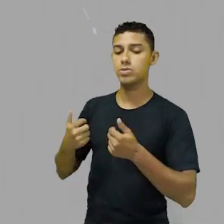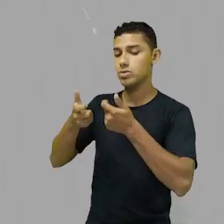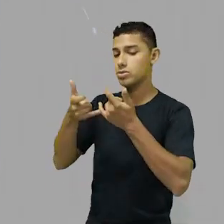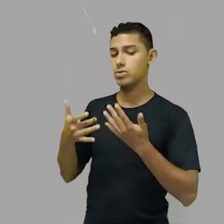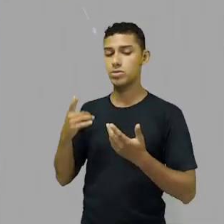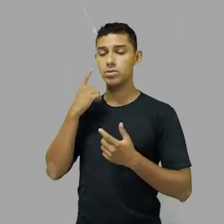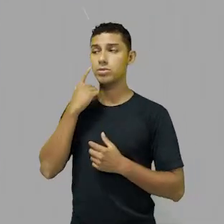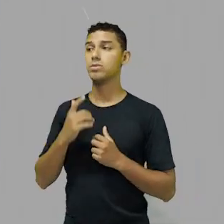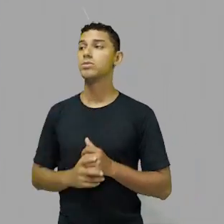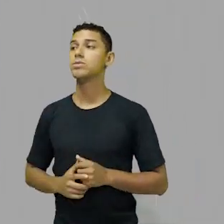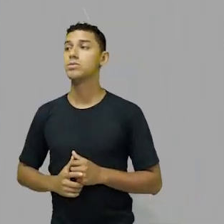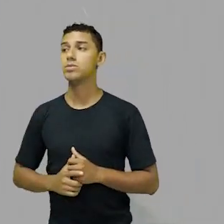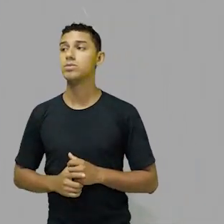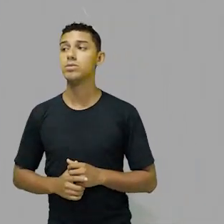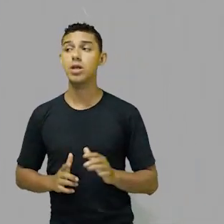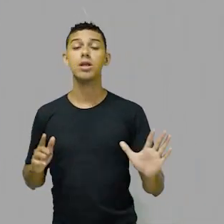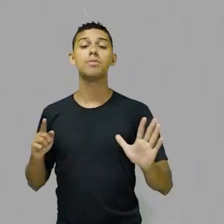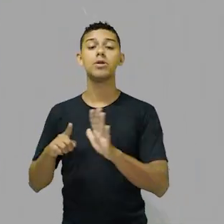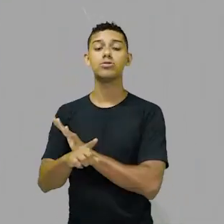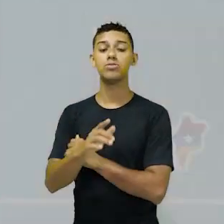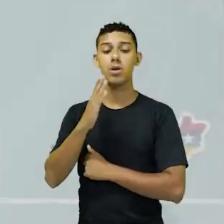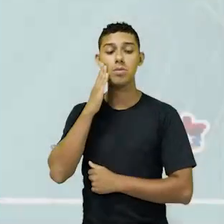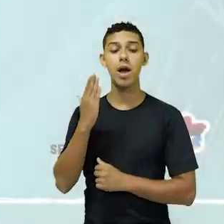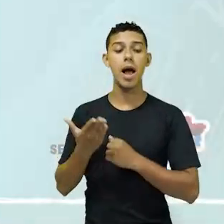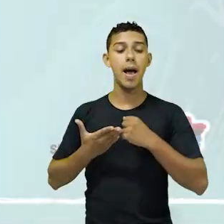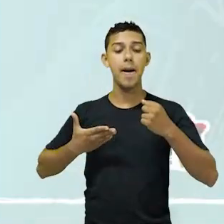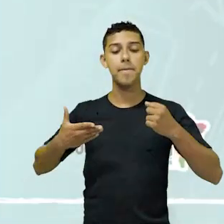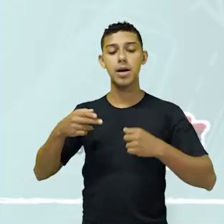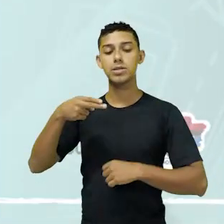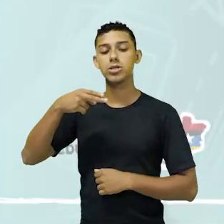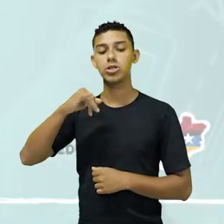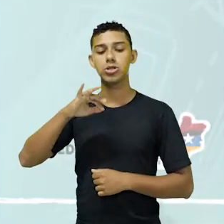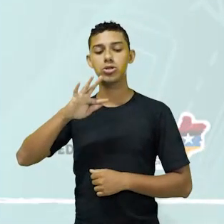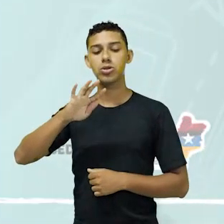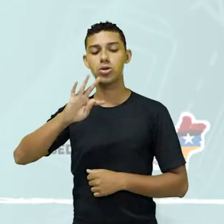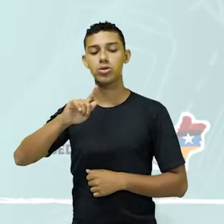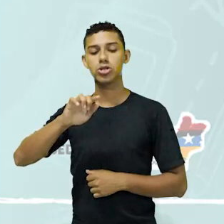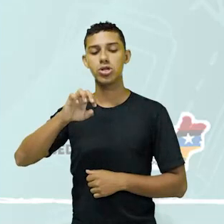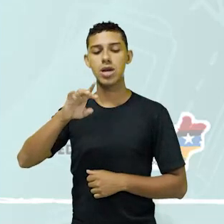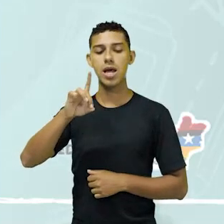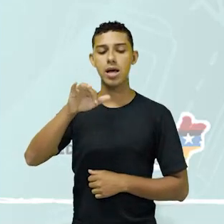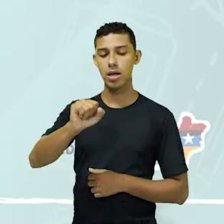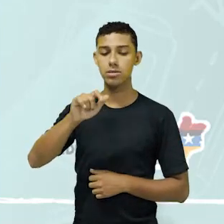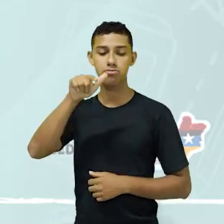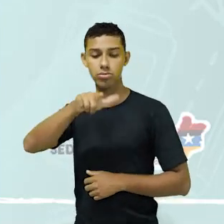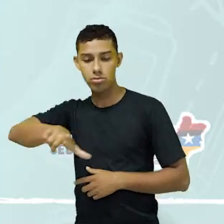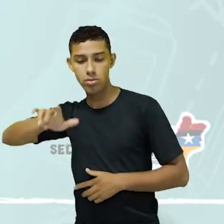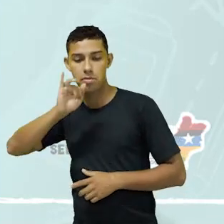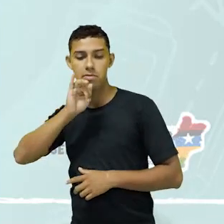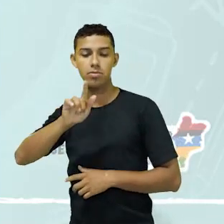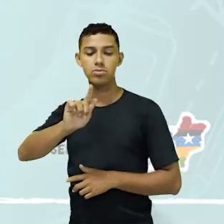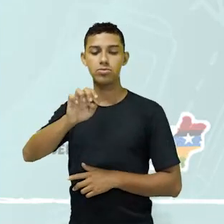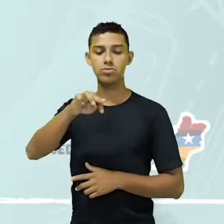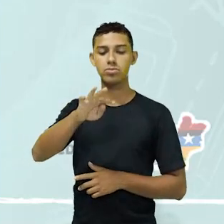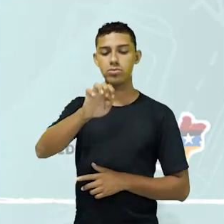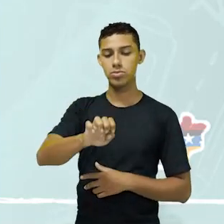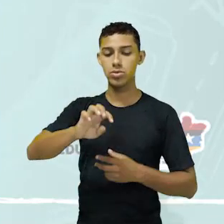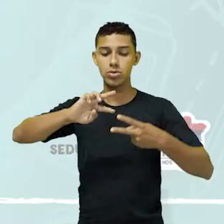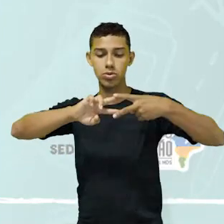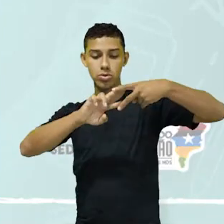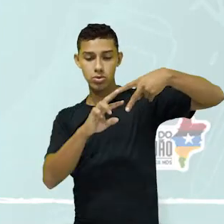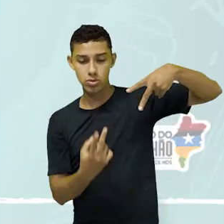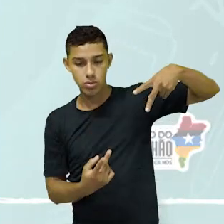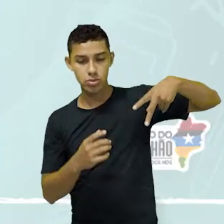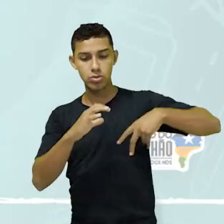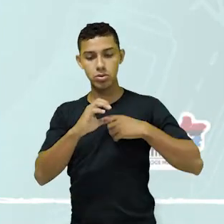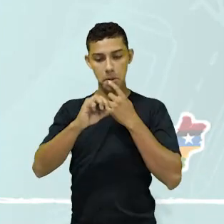aqui que, ele está perguntando, né? A base nitrogenada que se repete no gene conexina 26, no caso da